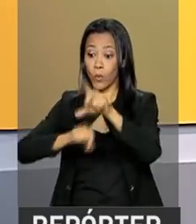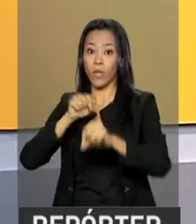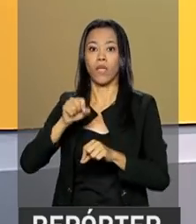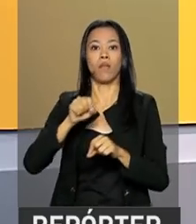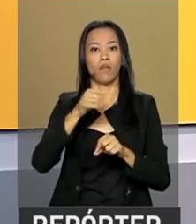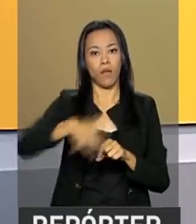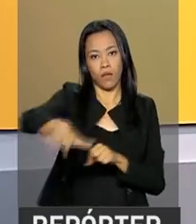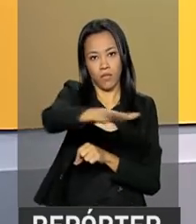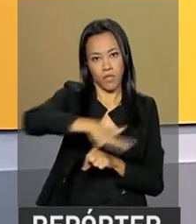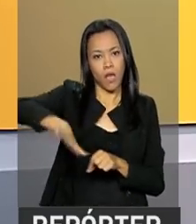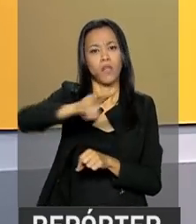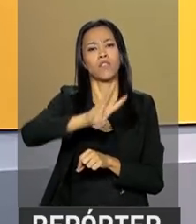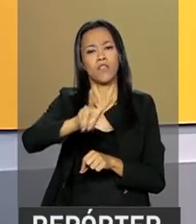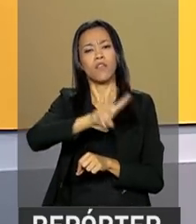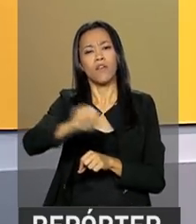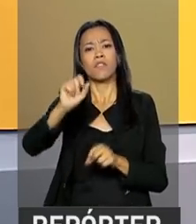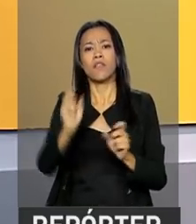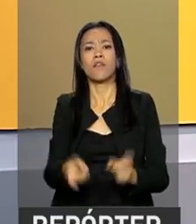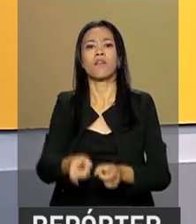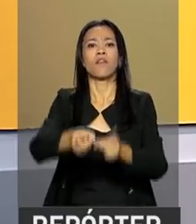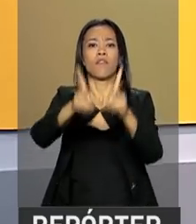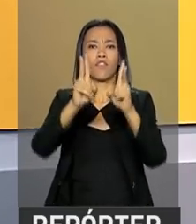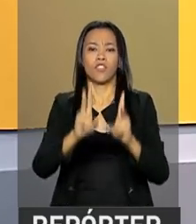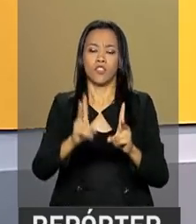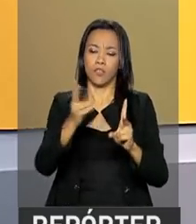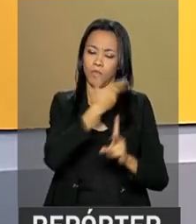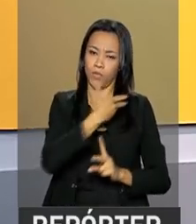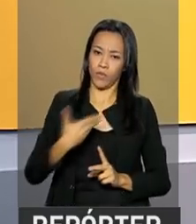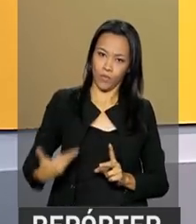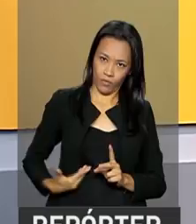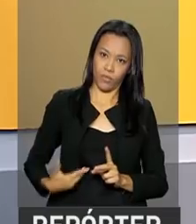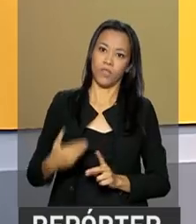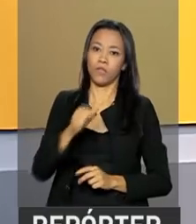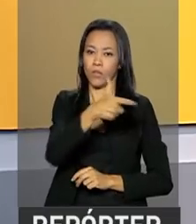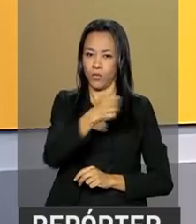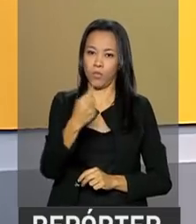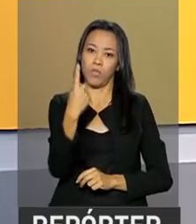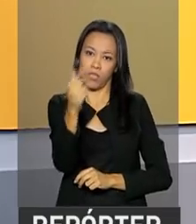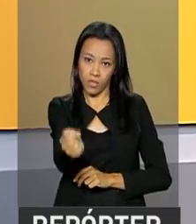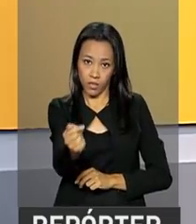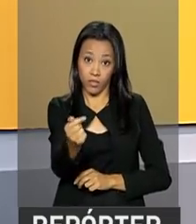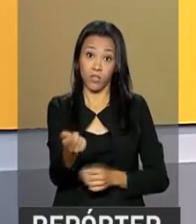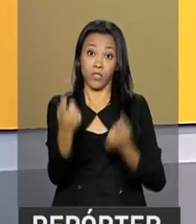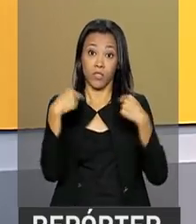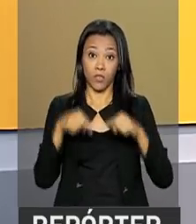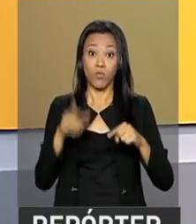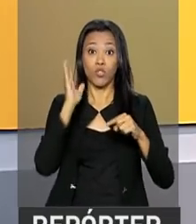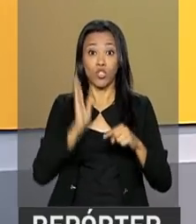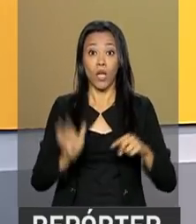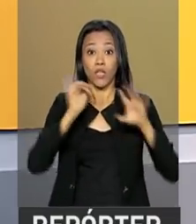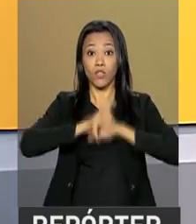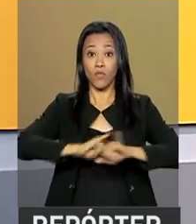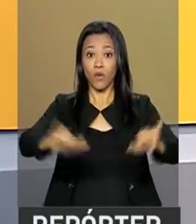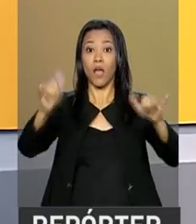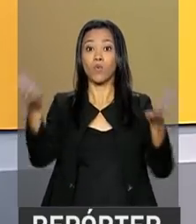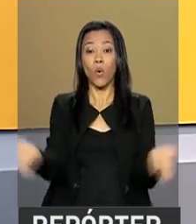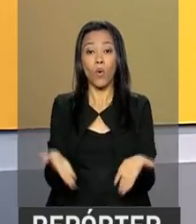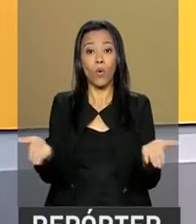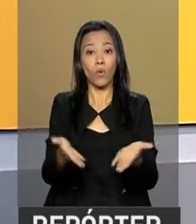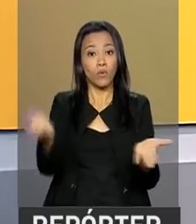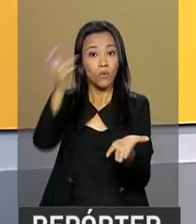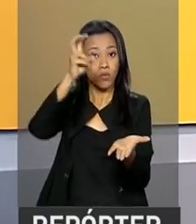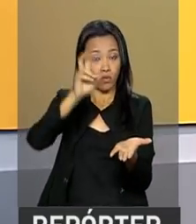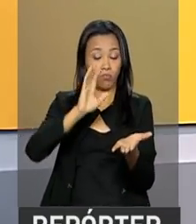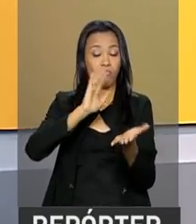que serão leiloadas pelo governo em 2017 de acordo com o comunicado divulgado hoje pela estatal